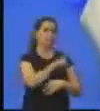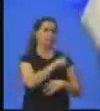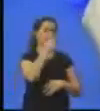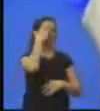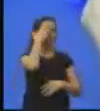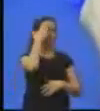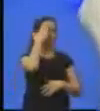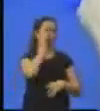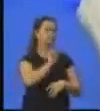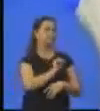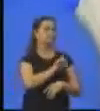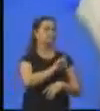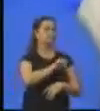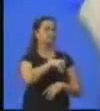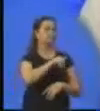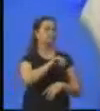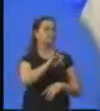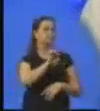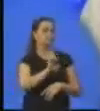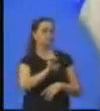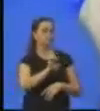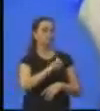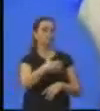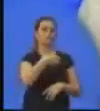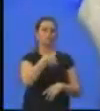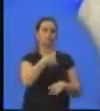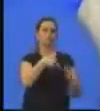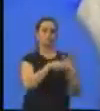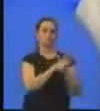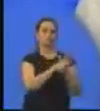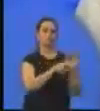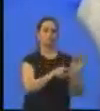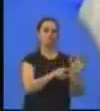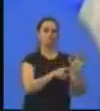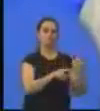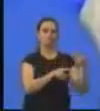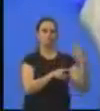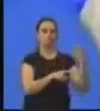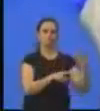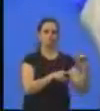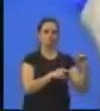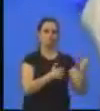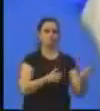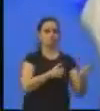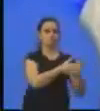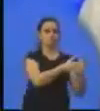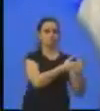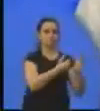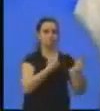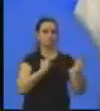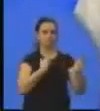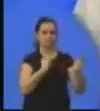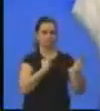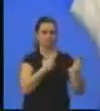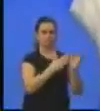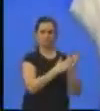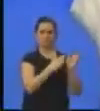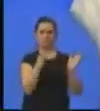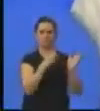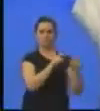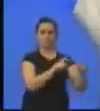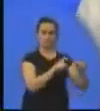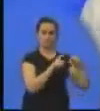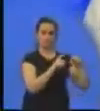ter uma ideia do que é o limite. Limite é o comportamento da função próximo de um valor. Então, é assim, eu tenho um valor